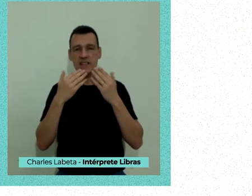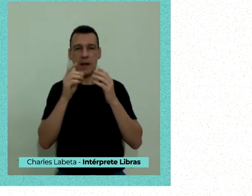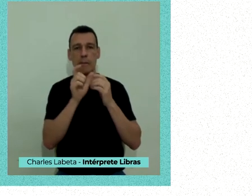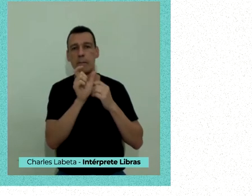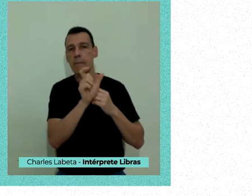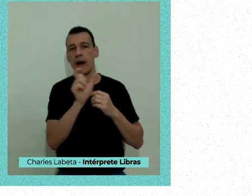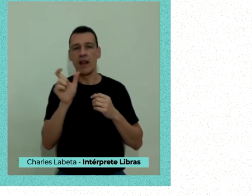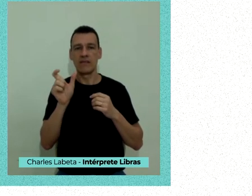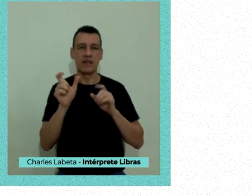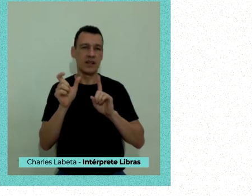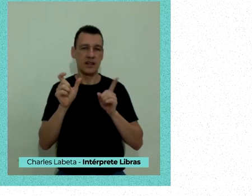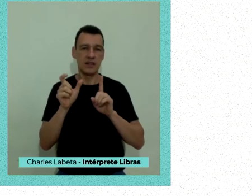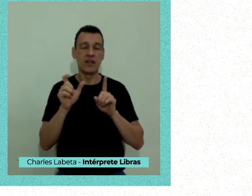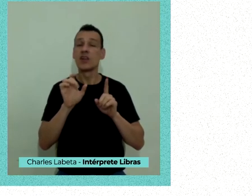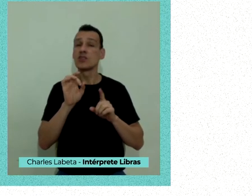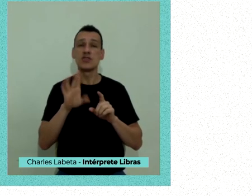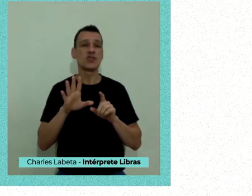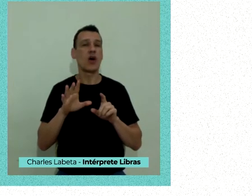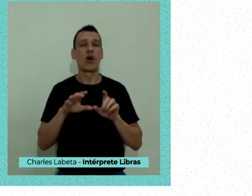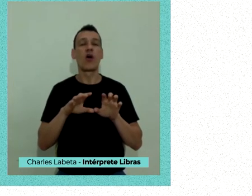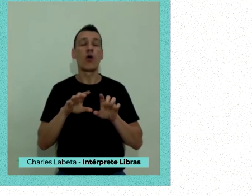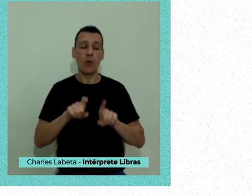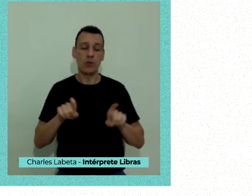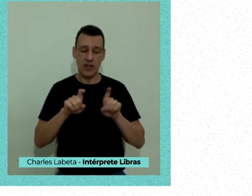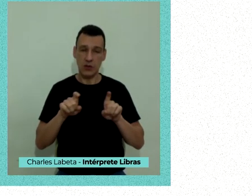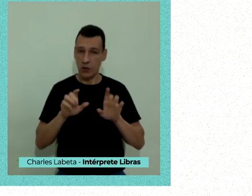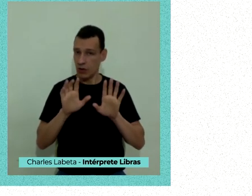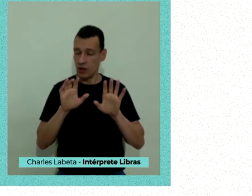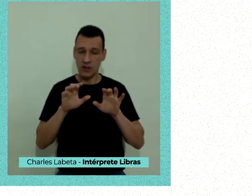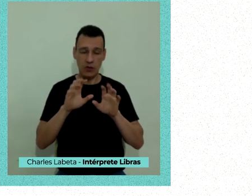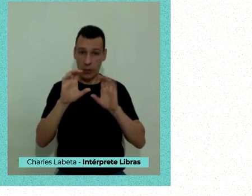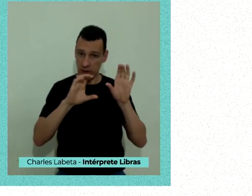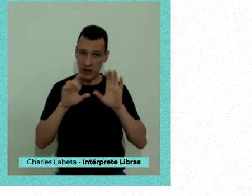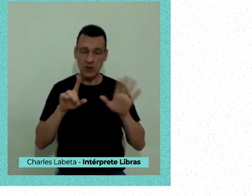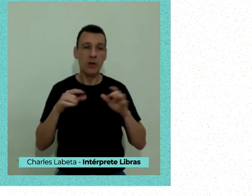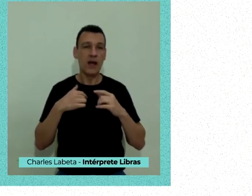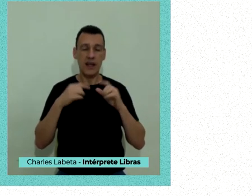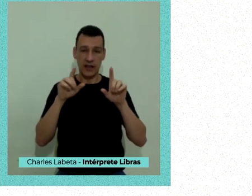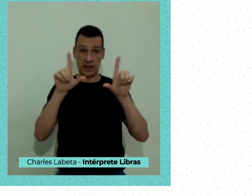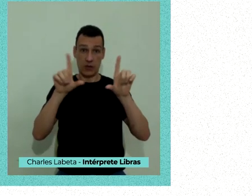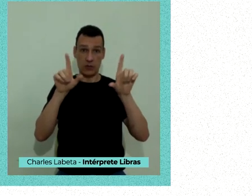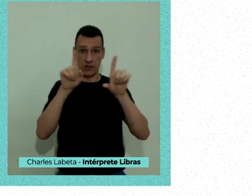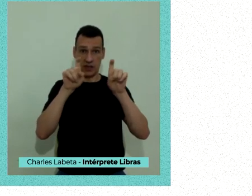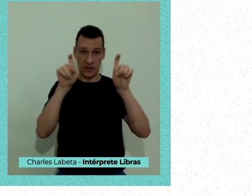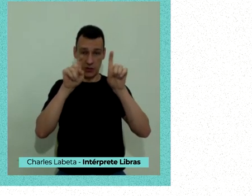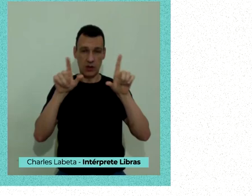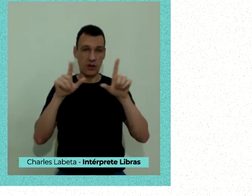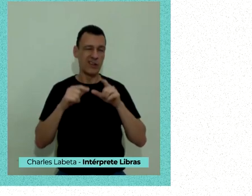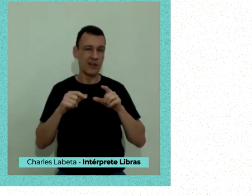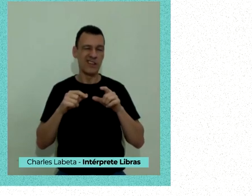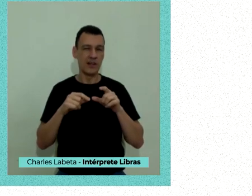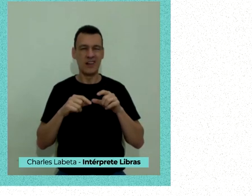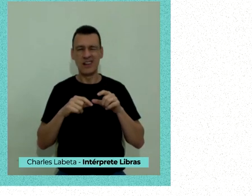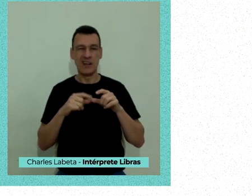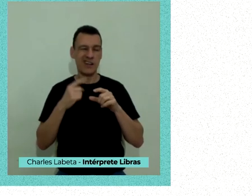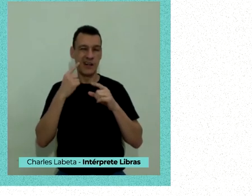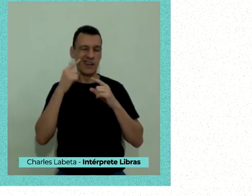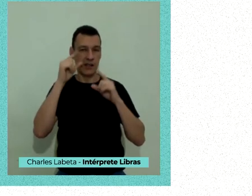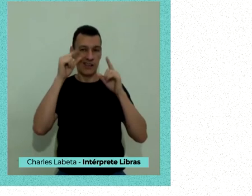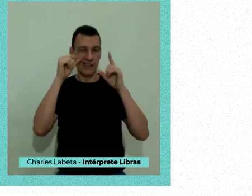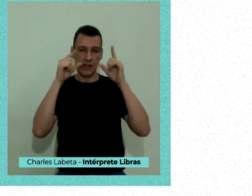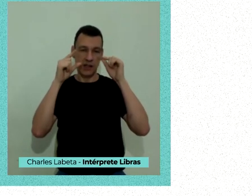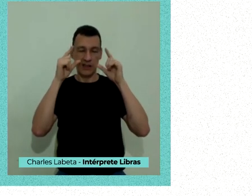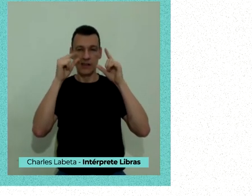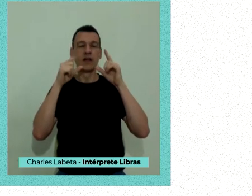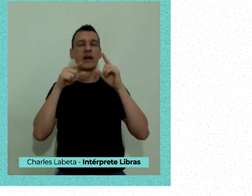comunica através do computador com acesso ocular, ele olha para a tela e pisca, e assim ele se comunica, assim ele aprende, e assim